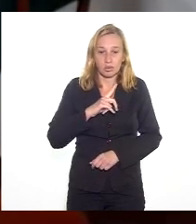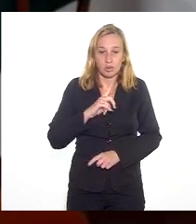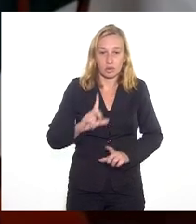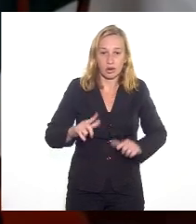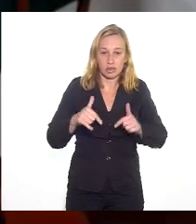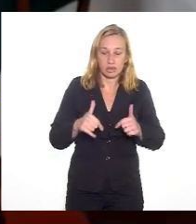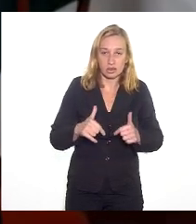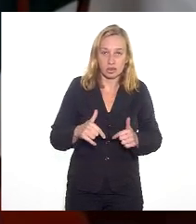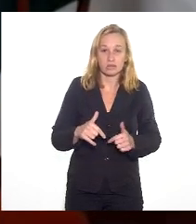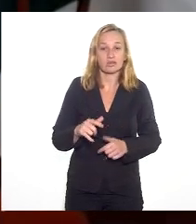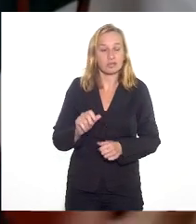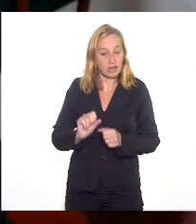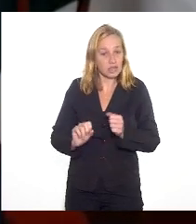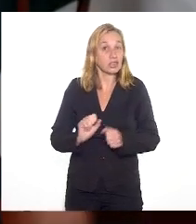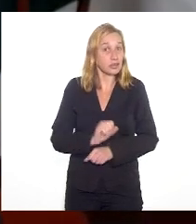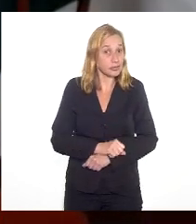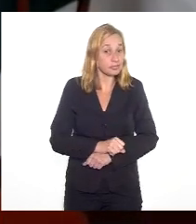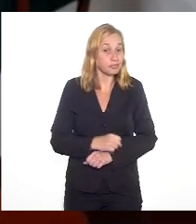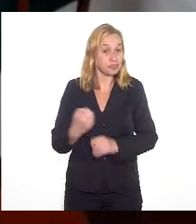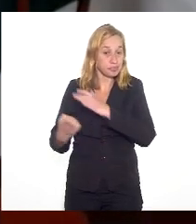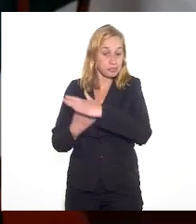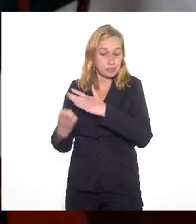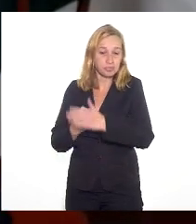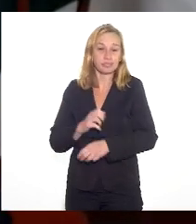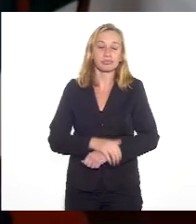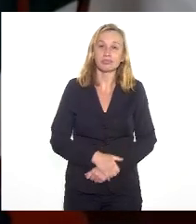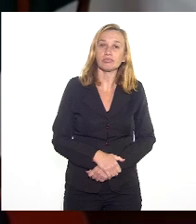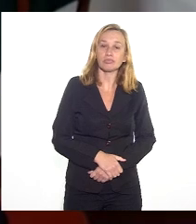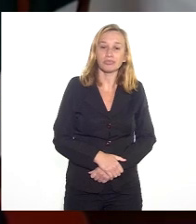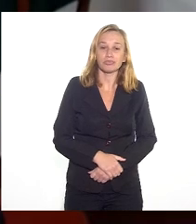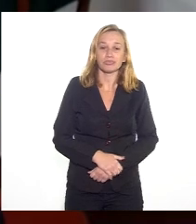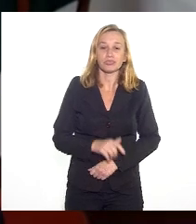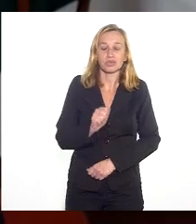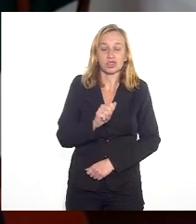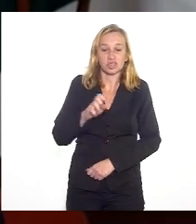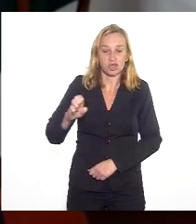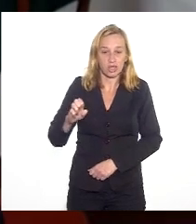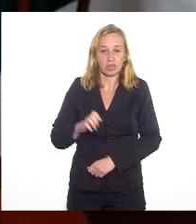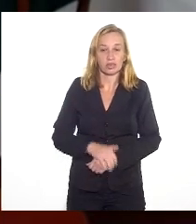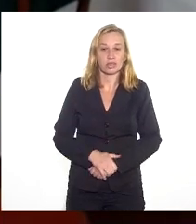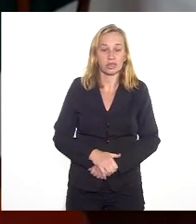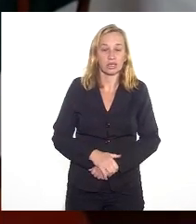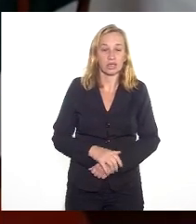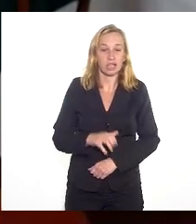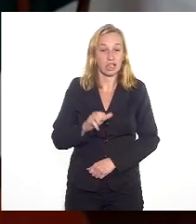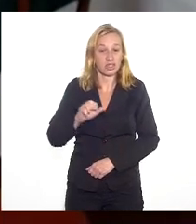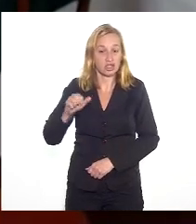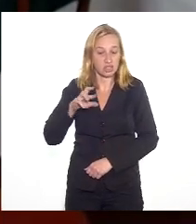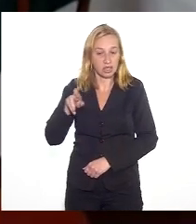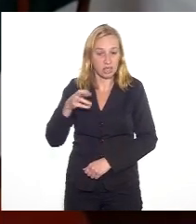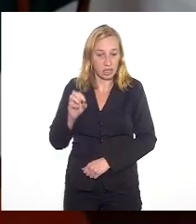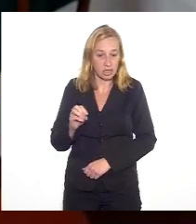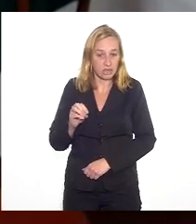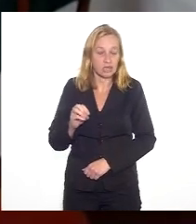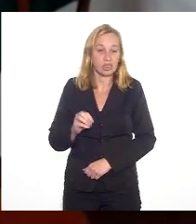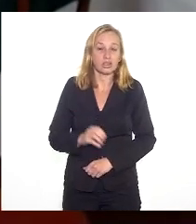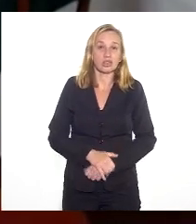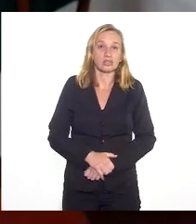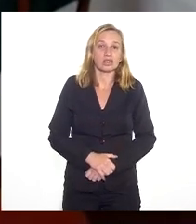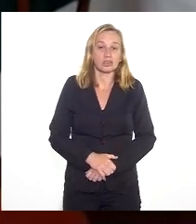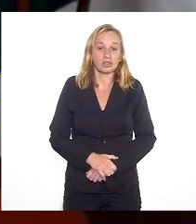irão fazer, no caso a Engá e a Egea. A Egea, por exemplo, vai começar, ela